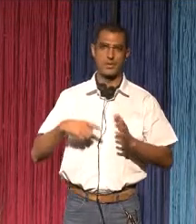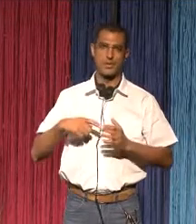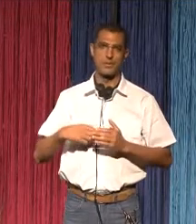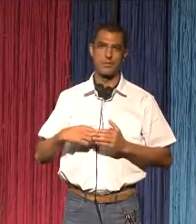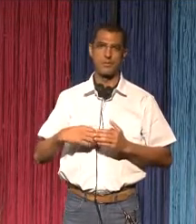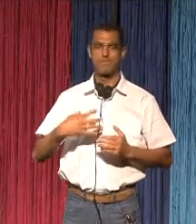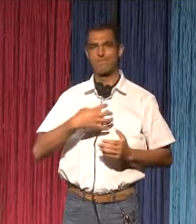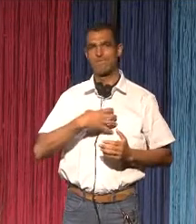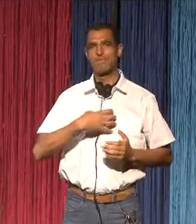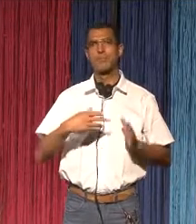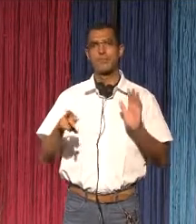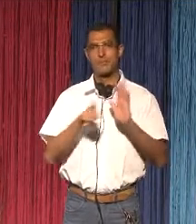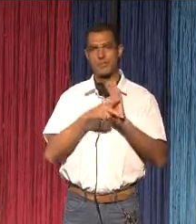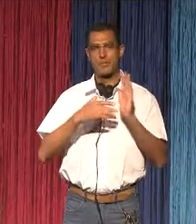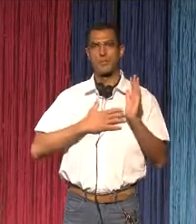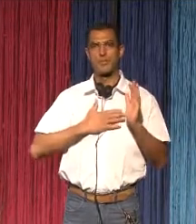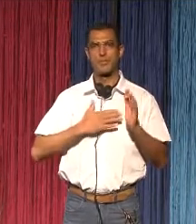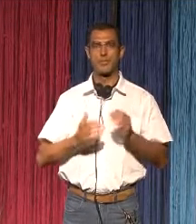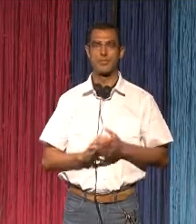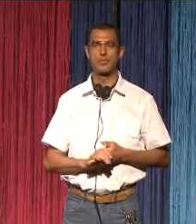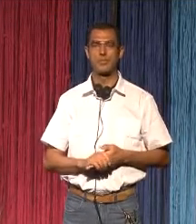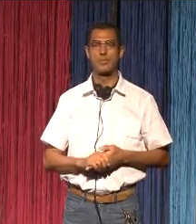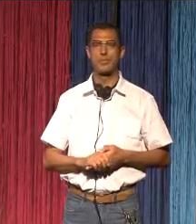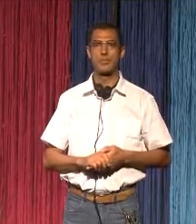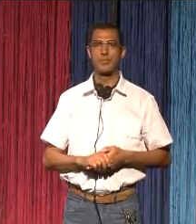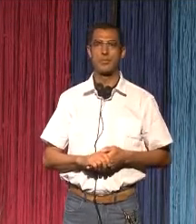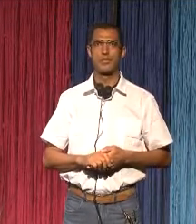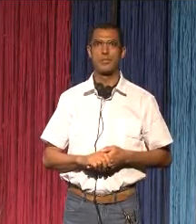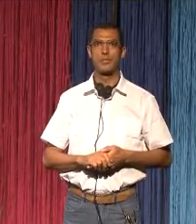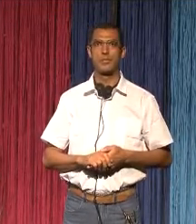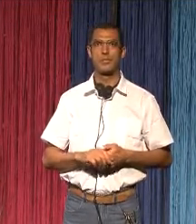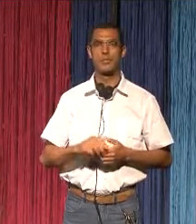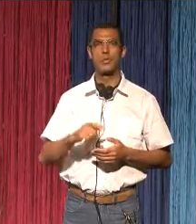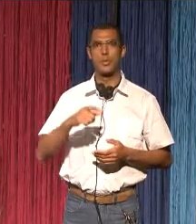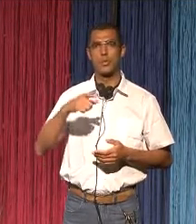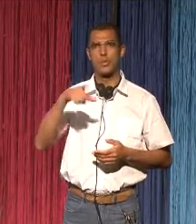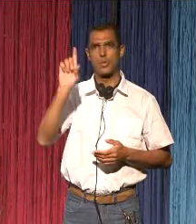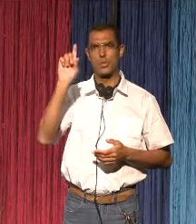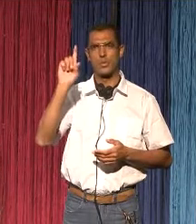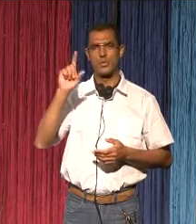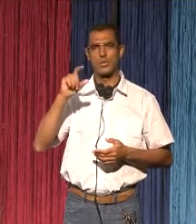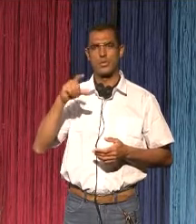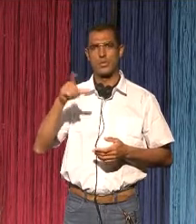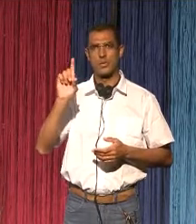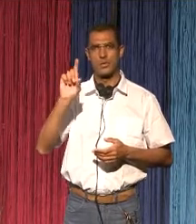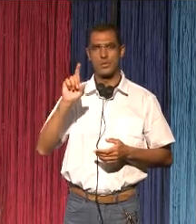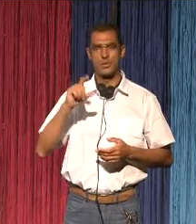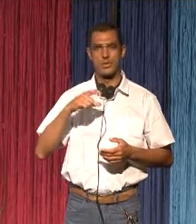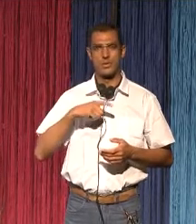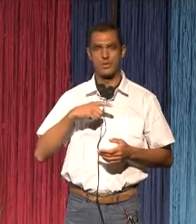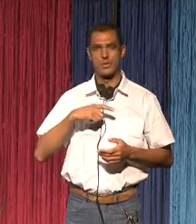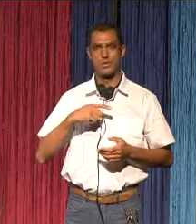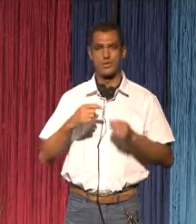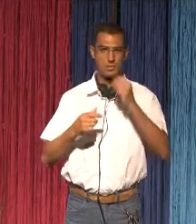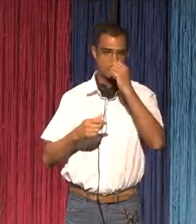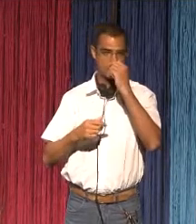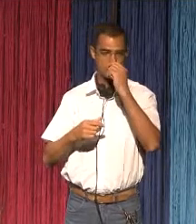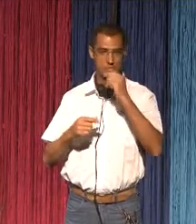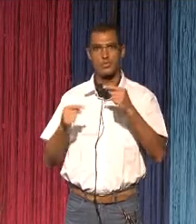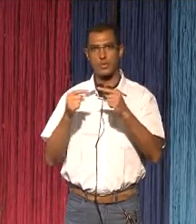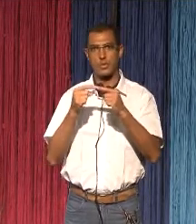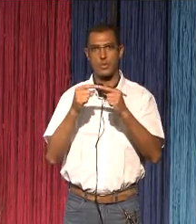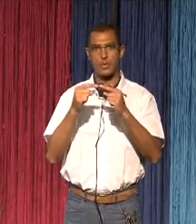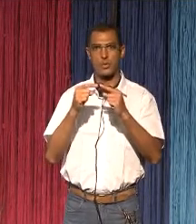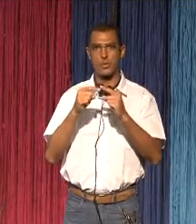assim. Bom, o outro termo caro para o Itaú Social, e muito apropriado,